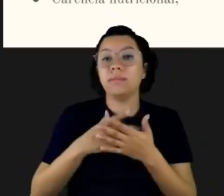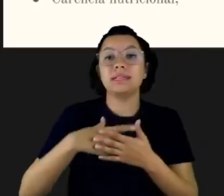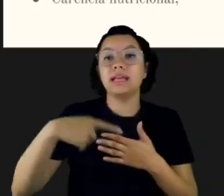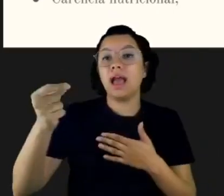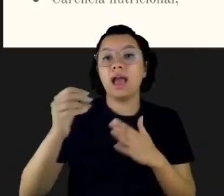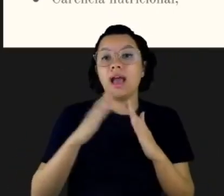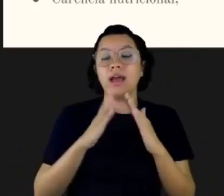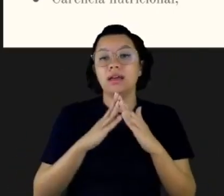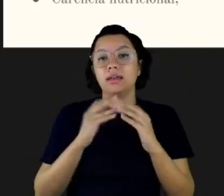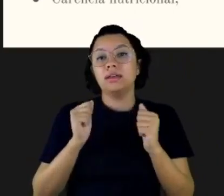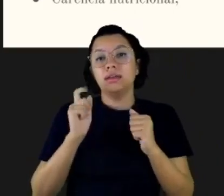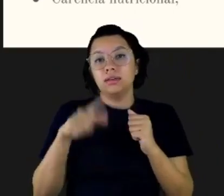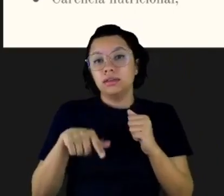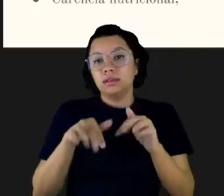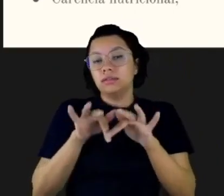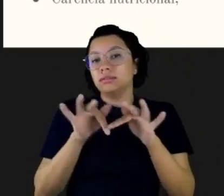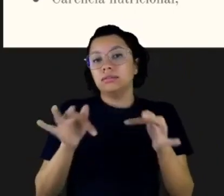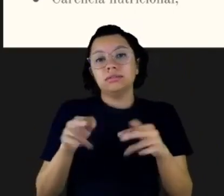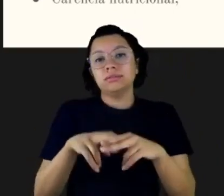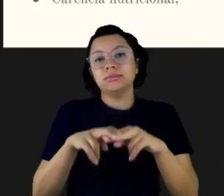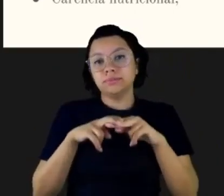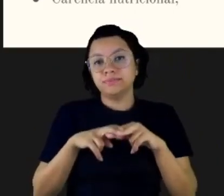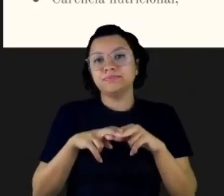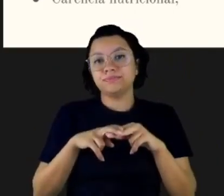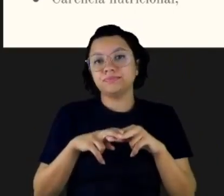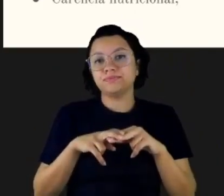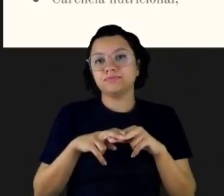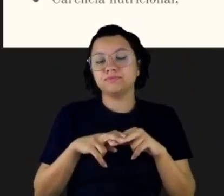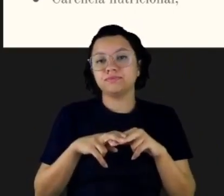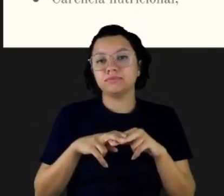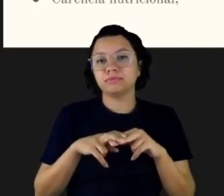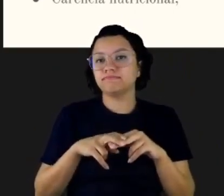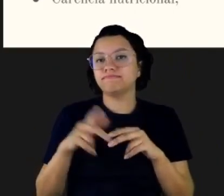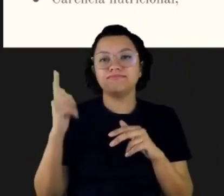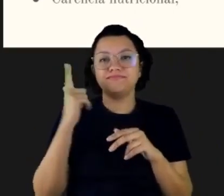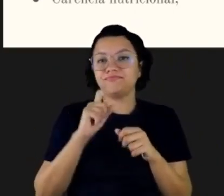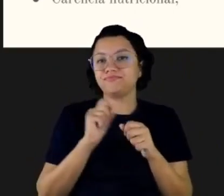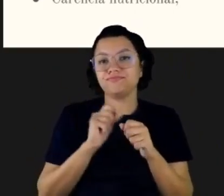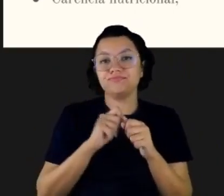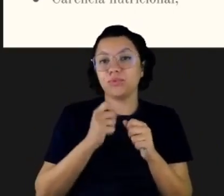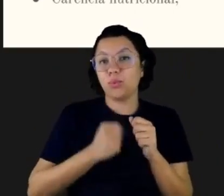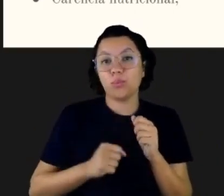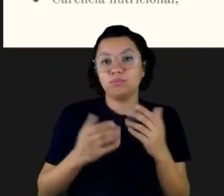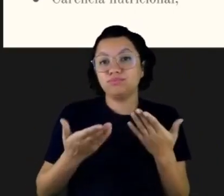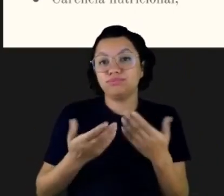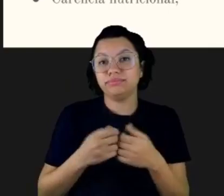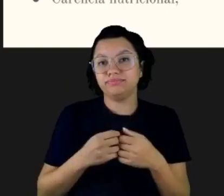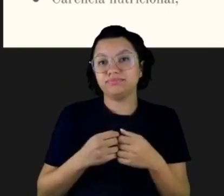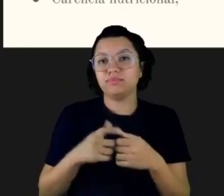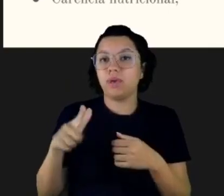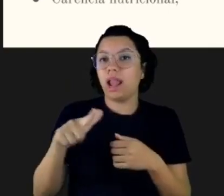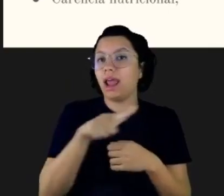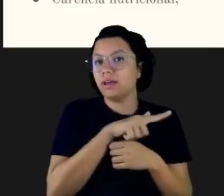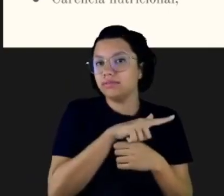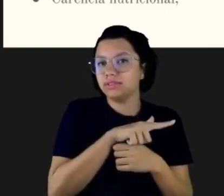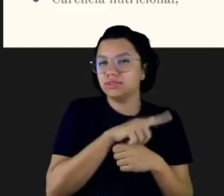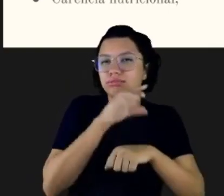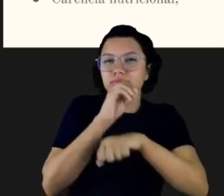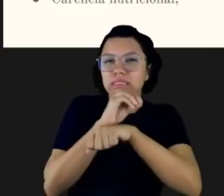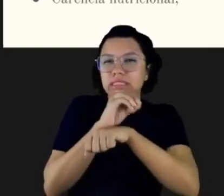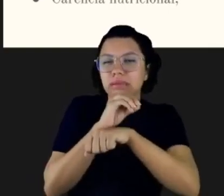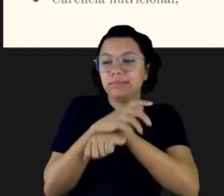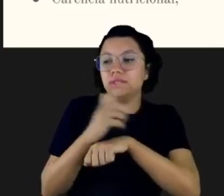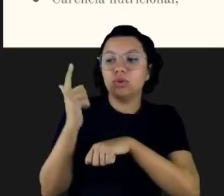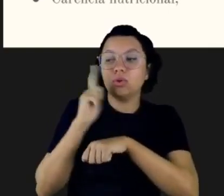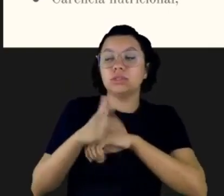ser simplesmente por causa do intestino preso. Faz o tratamento, faz uma lavagem intestinal, consegue eliminar